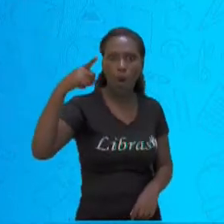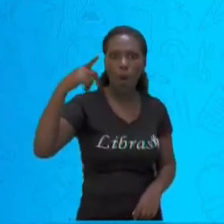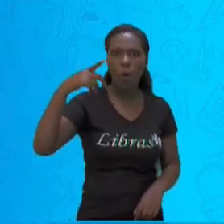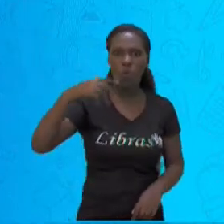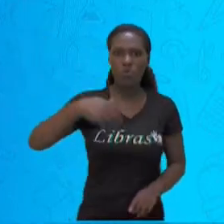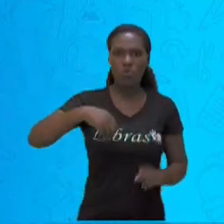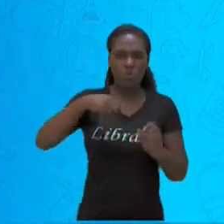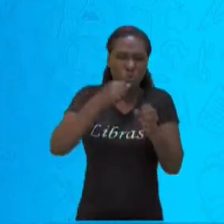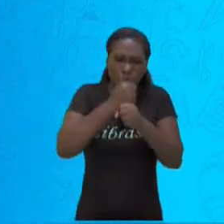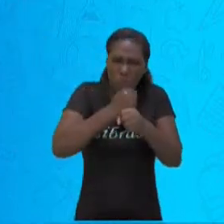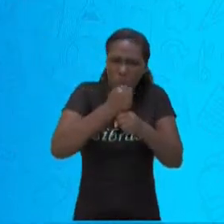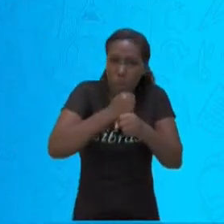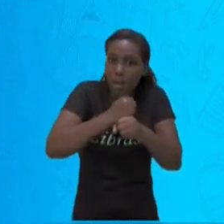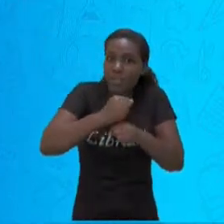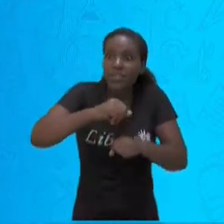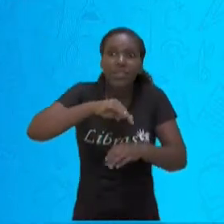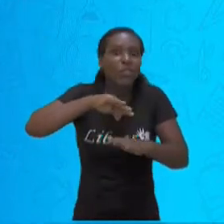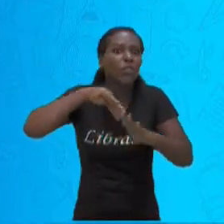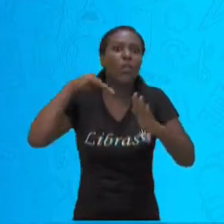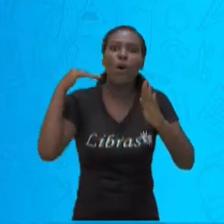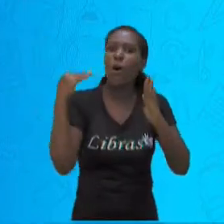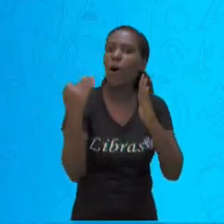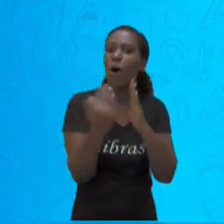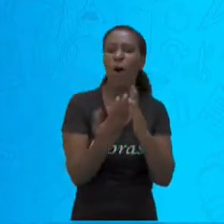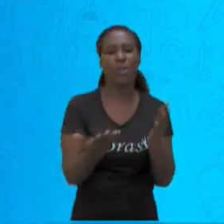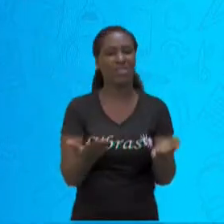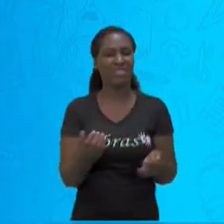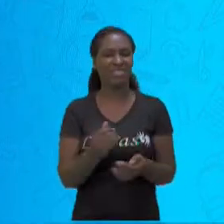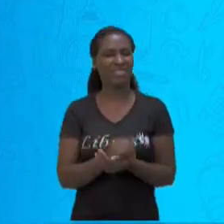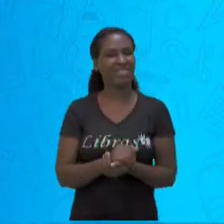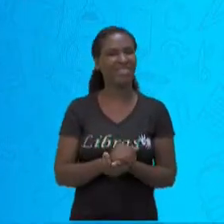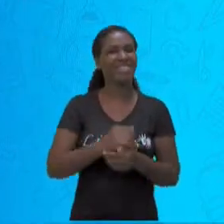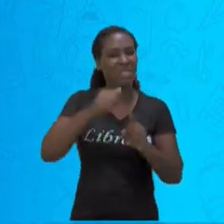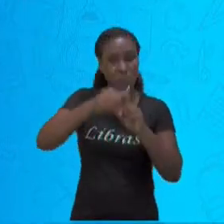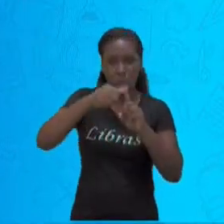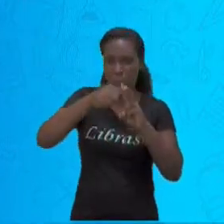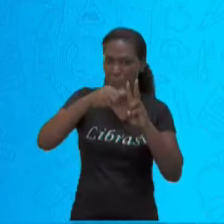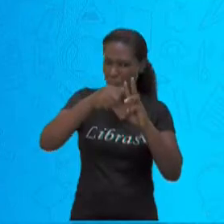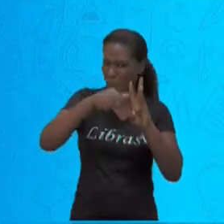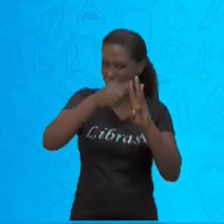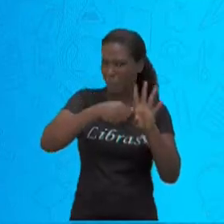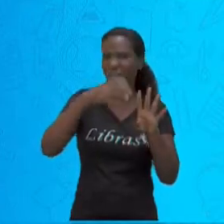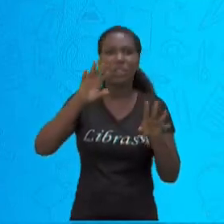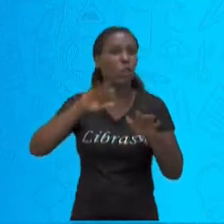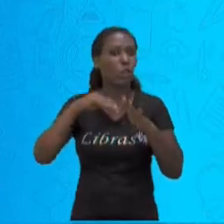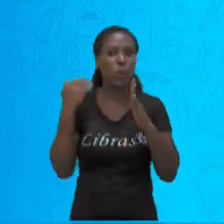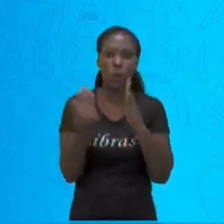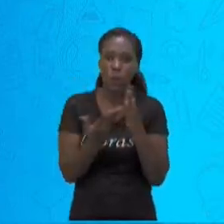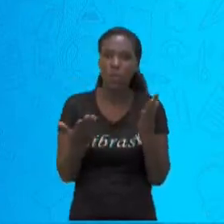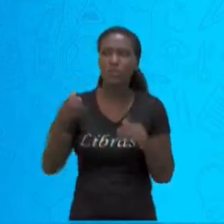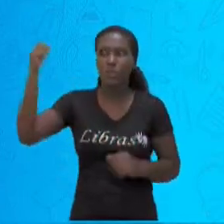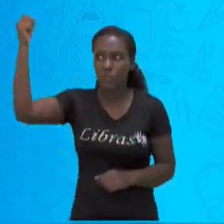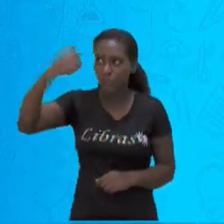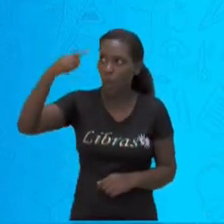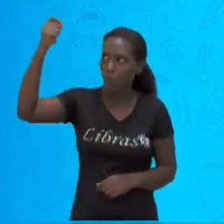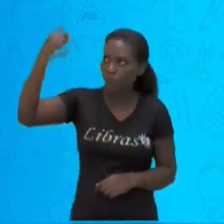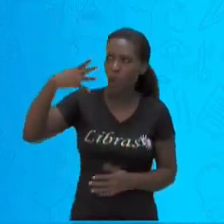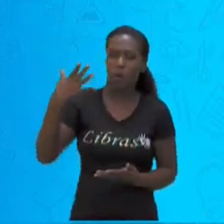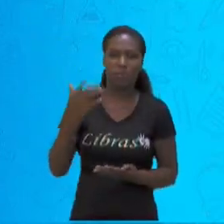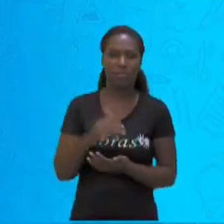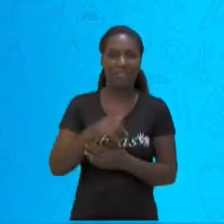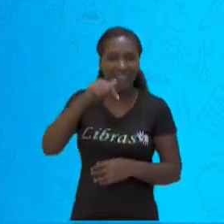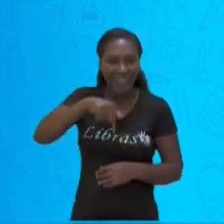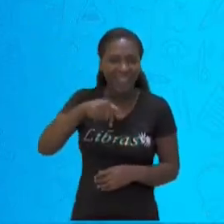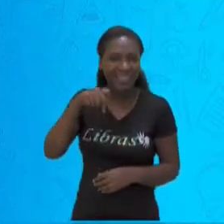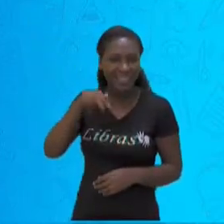janeiro. É verdade? E no janeiro, diga-se de passagem, em Valadares, a gente tem que correr para a